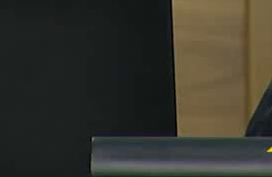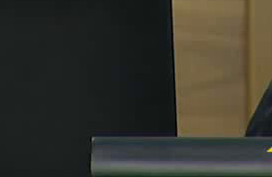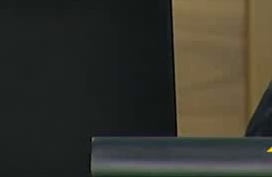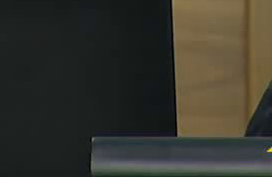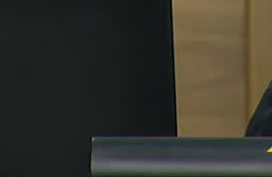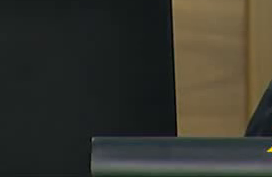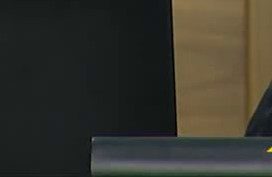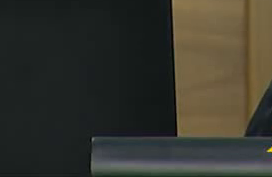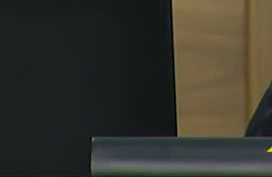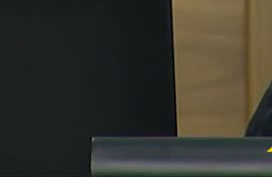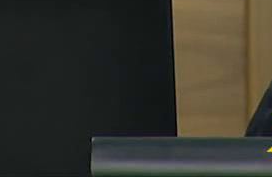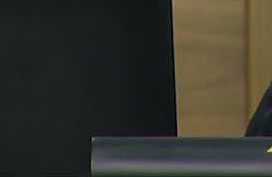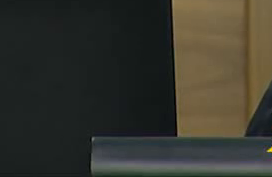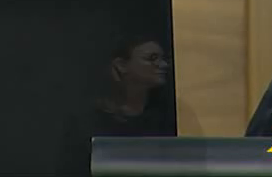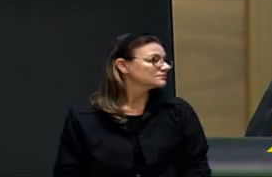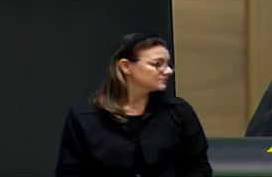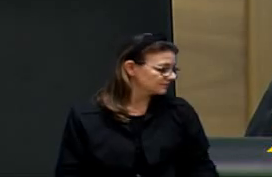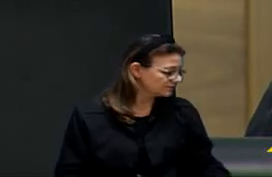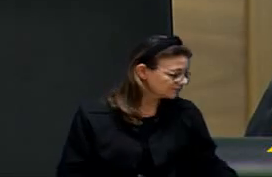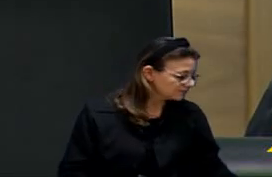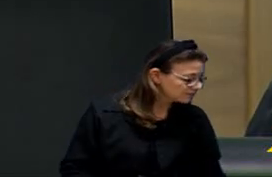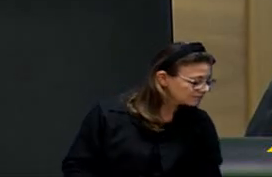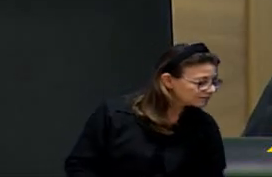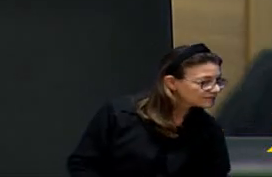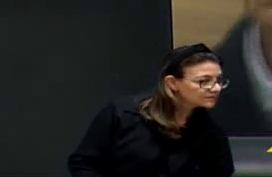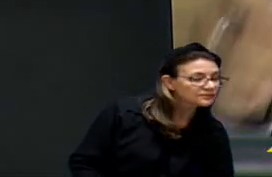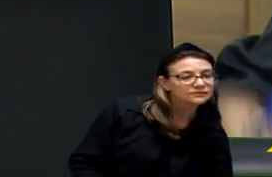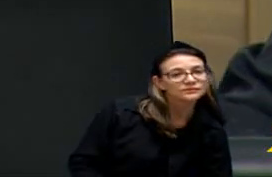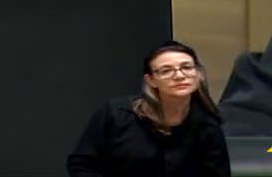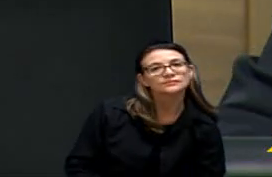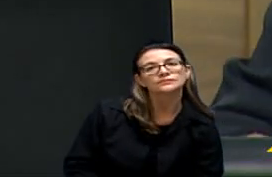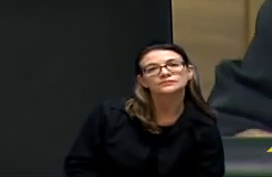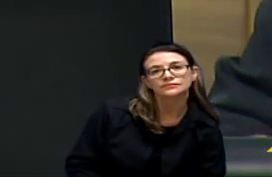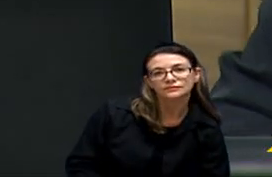tendo o número regimental da Car aberto nossos